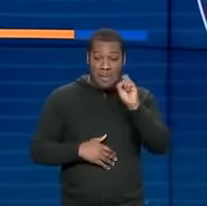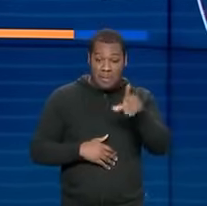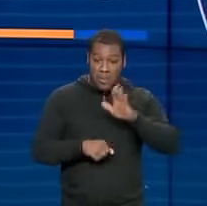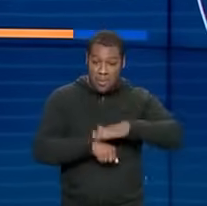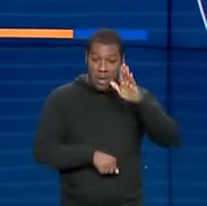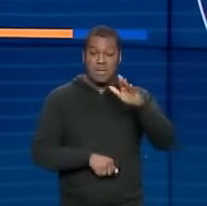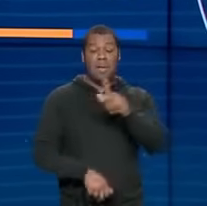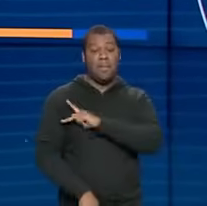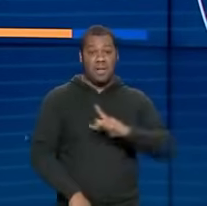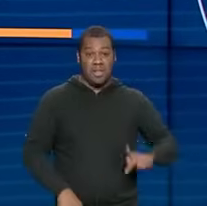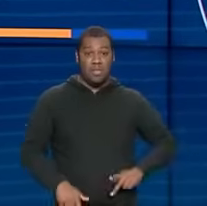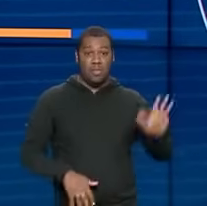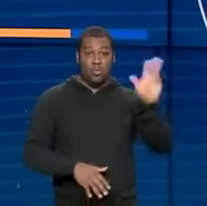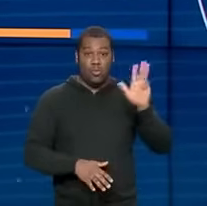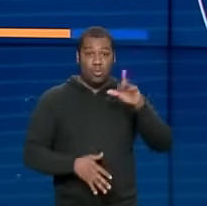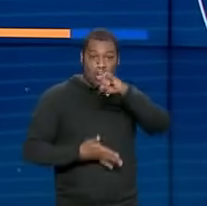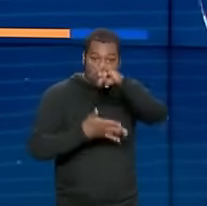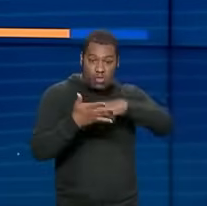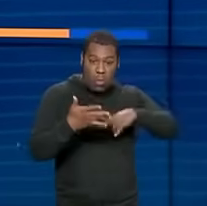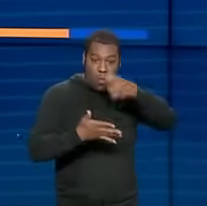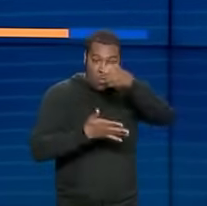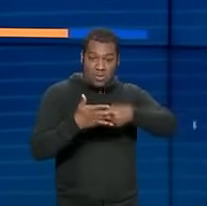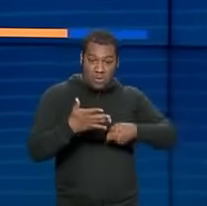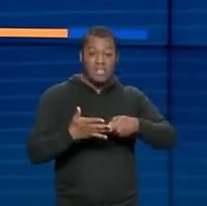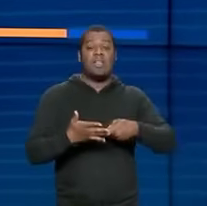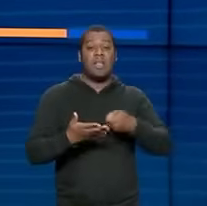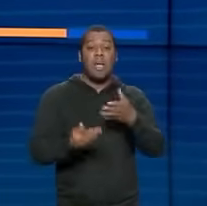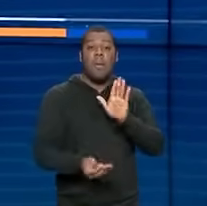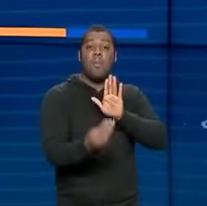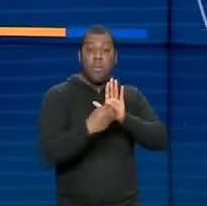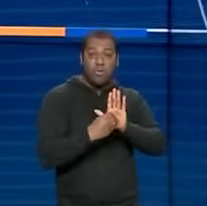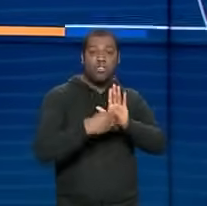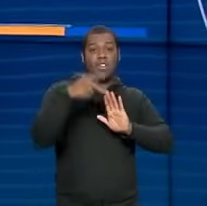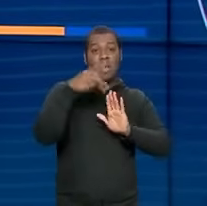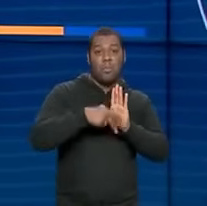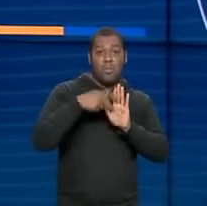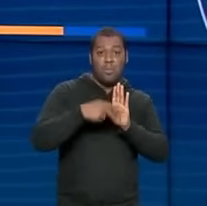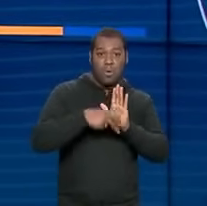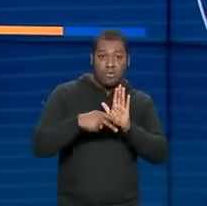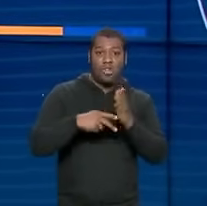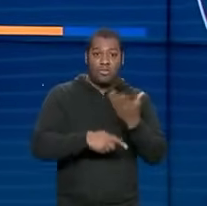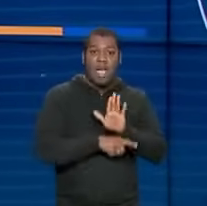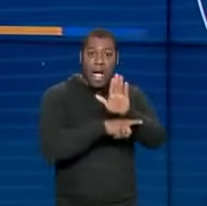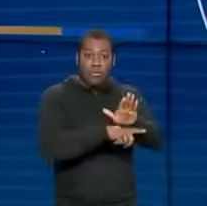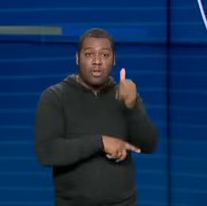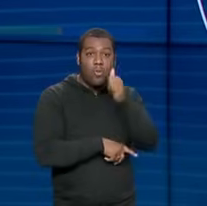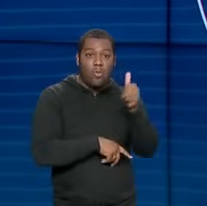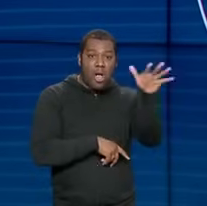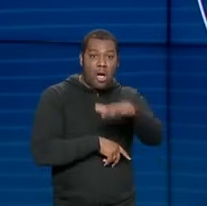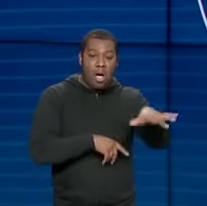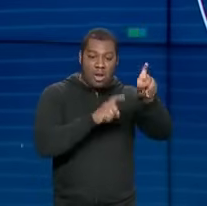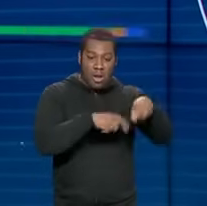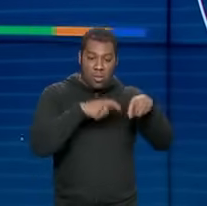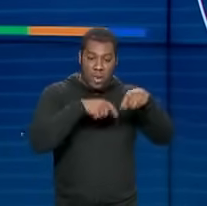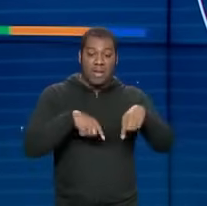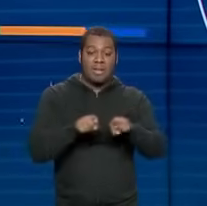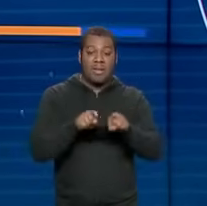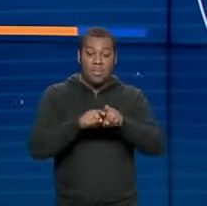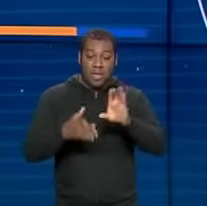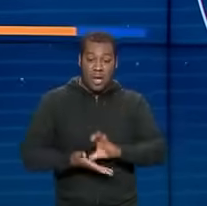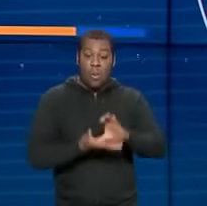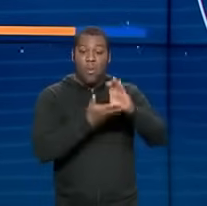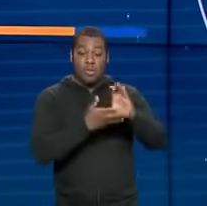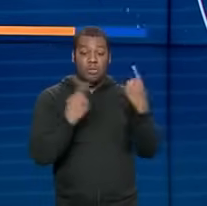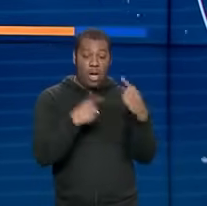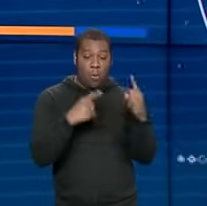presidente Lula assinou o decretos entre eles o que institui o programa Quintais produtivos para mulheres rurais a comissão de enfrentamento a